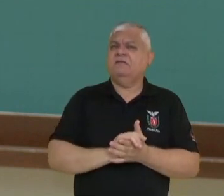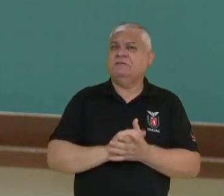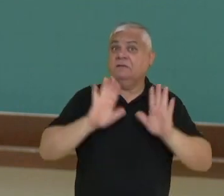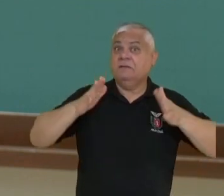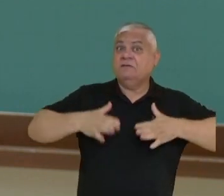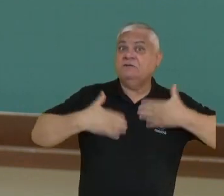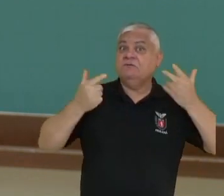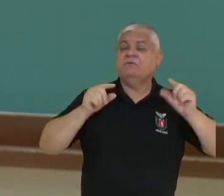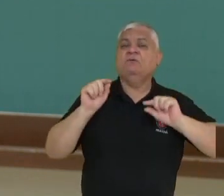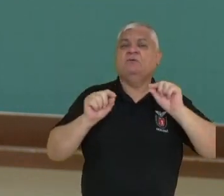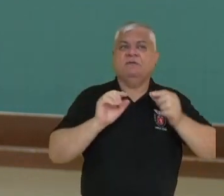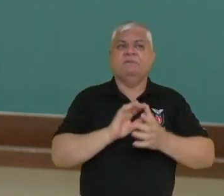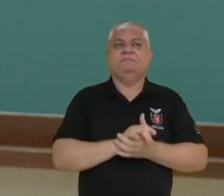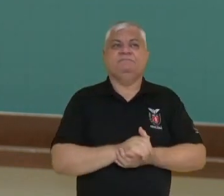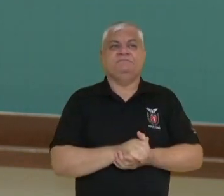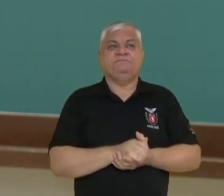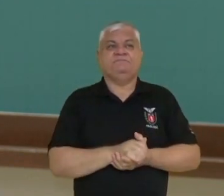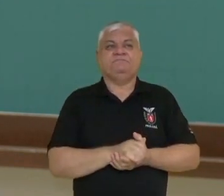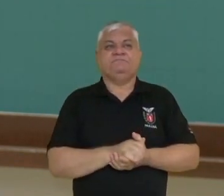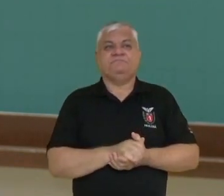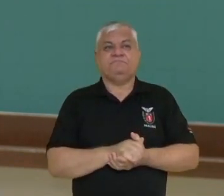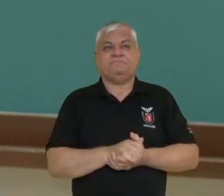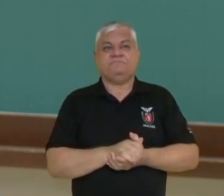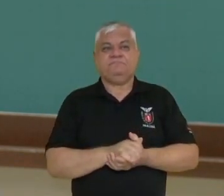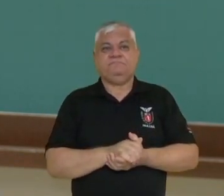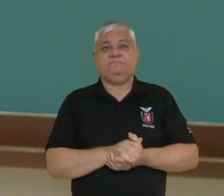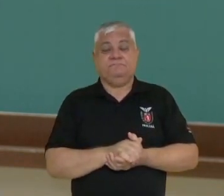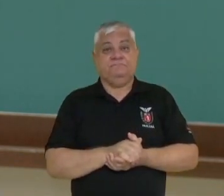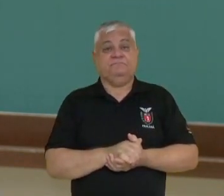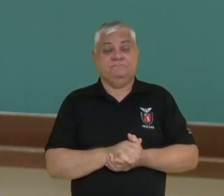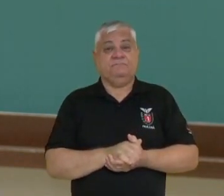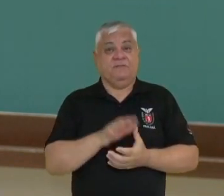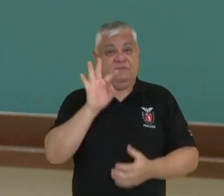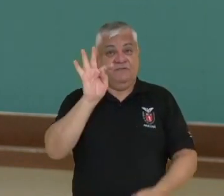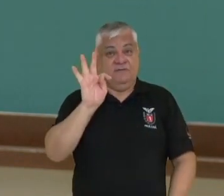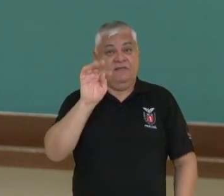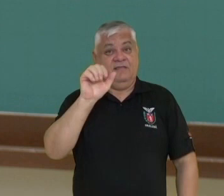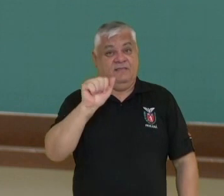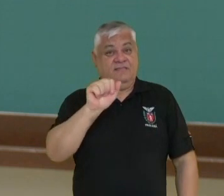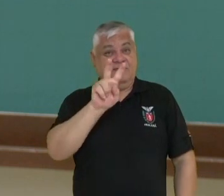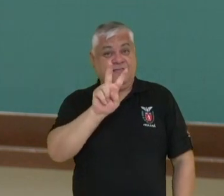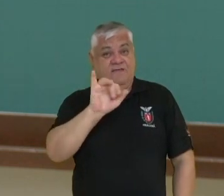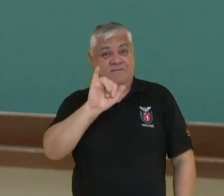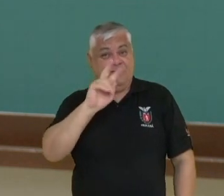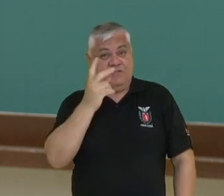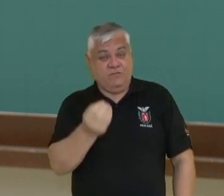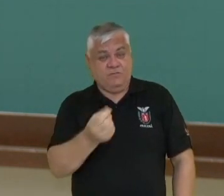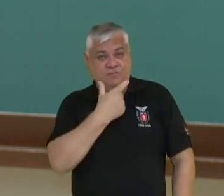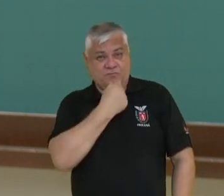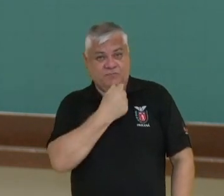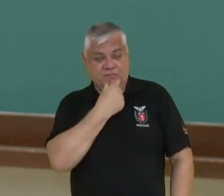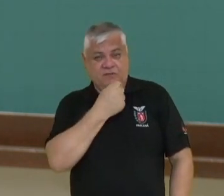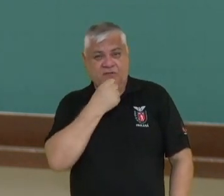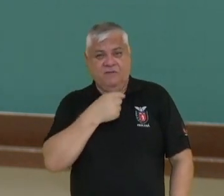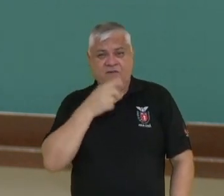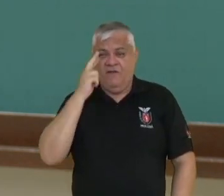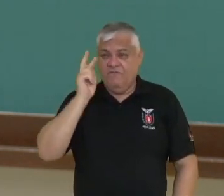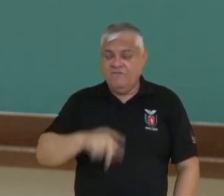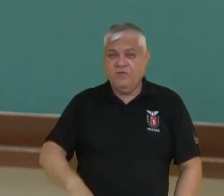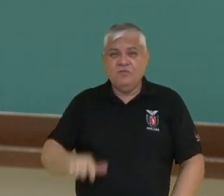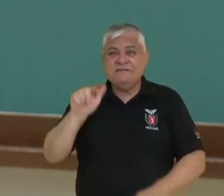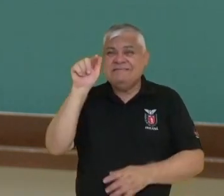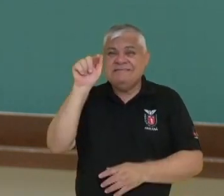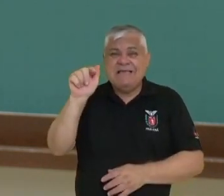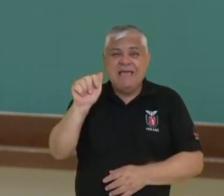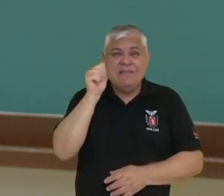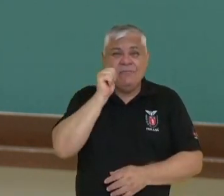aqui que nós podemos acompanhar, né? É o fato do personagem, o Tavinho, né, ter avistado 7 velhas